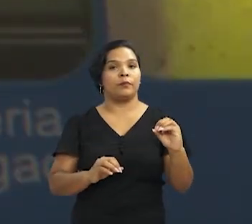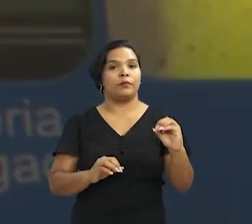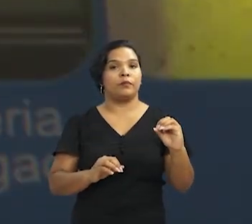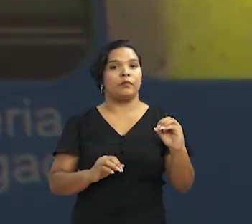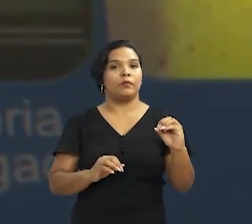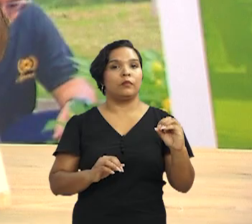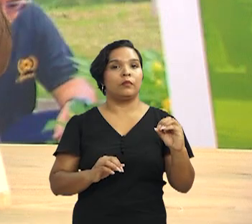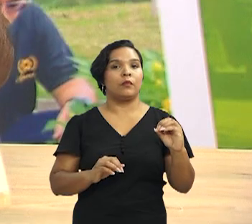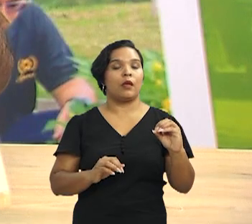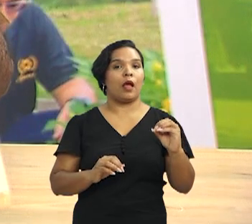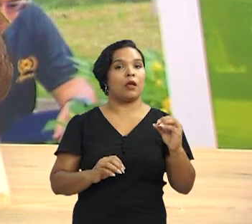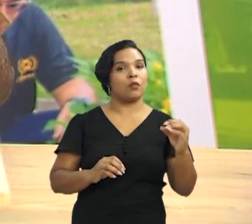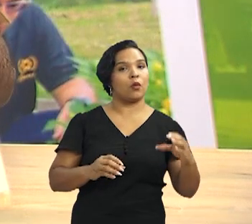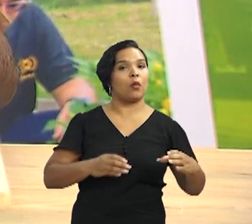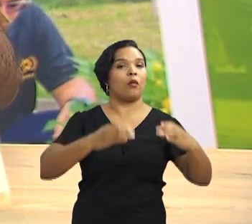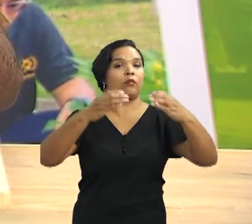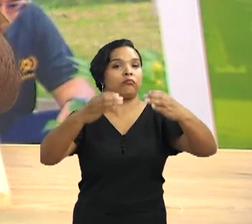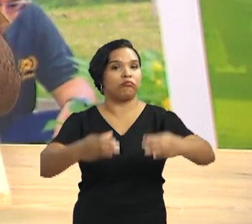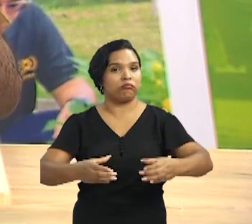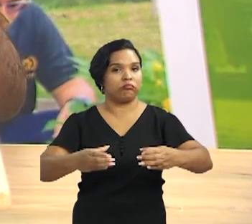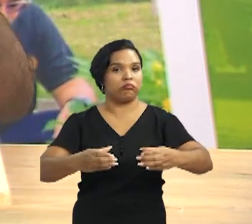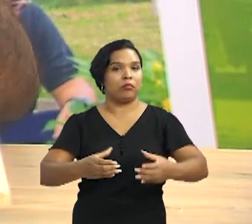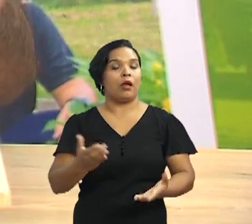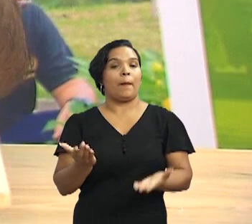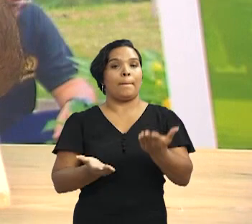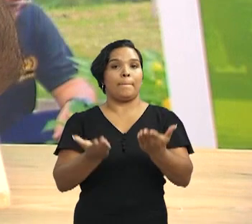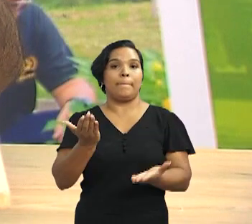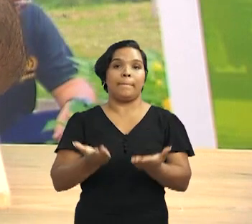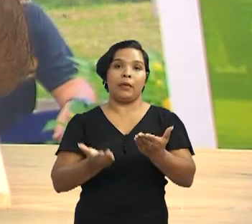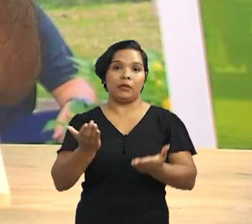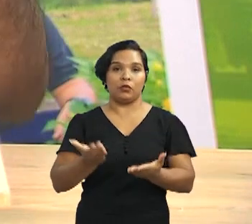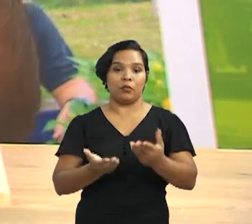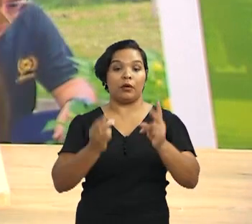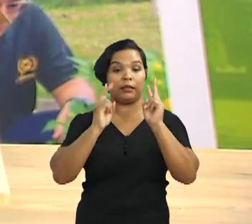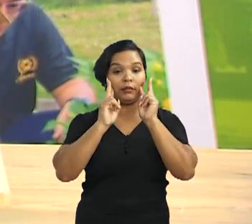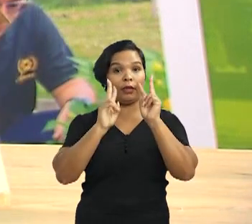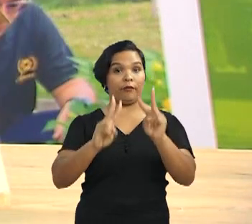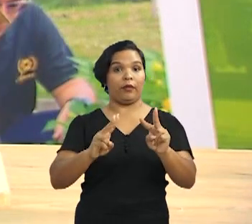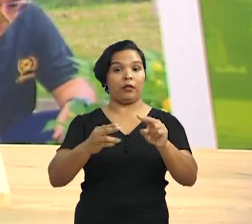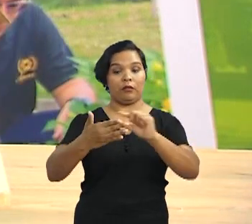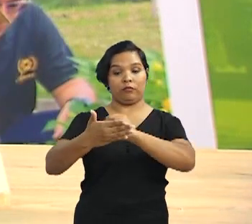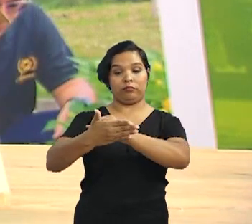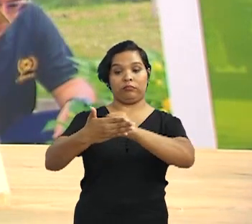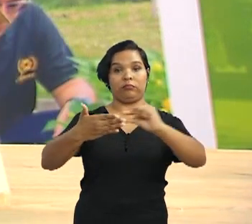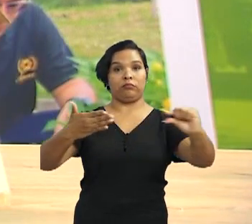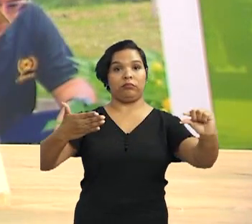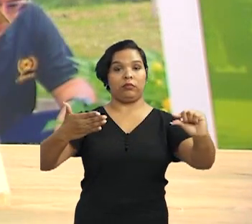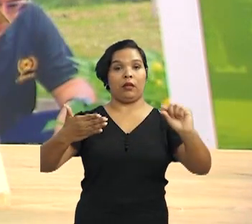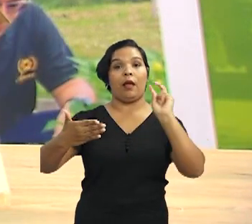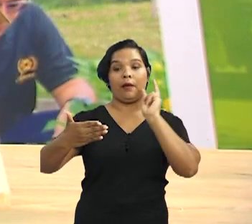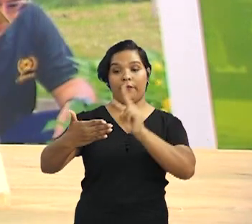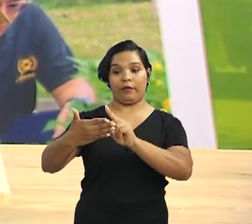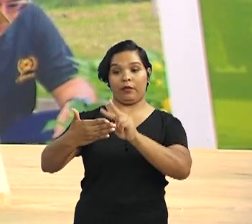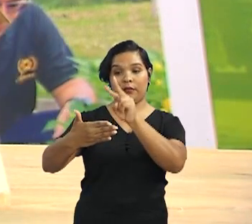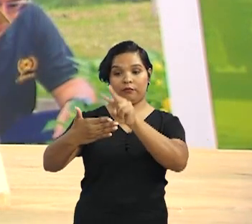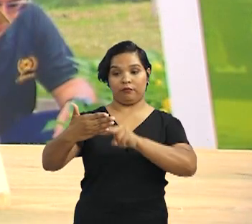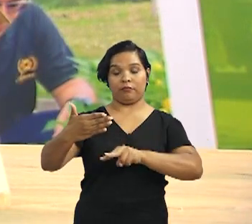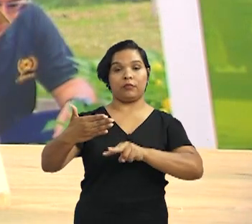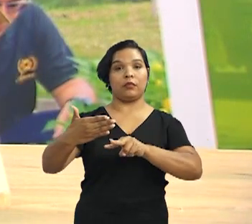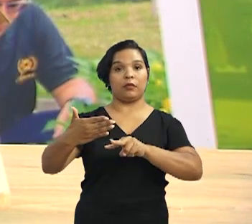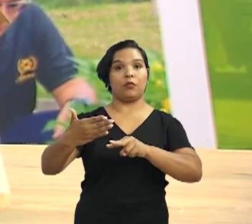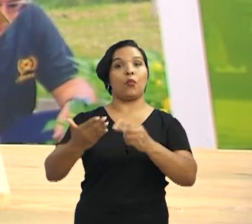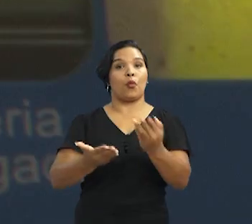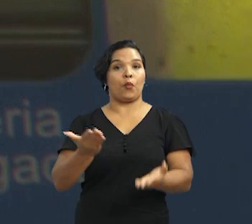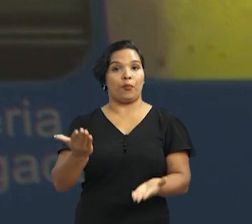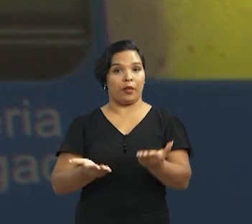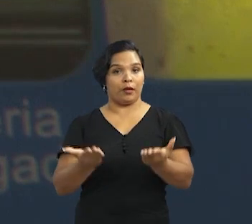zerada. Botou aqui o que for pesar em cima, pesou. Para quem já está vendo, ó, já está olhando aí no